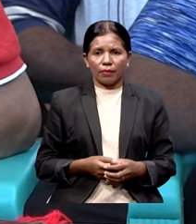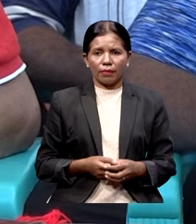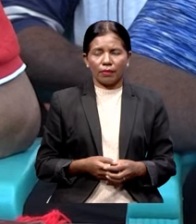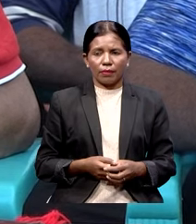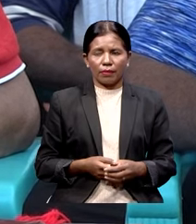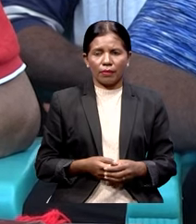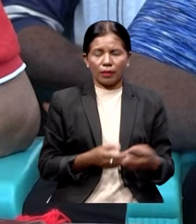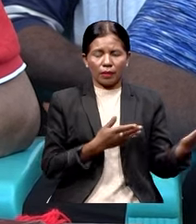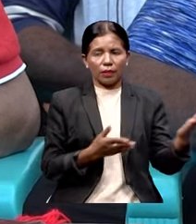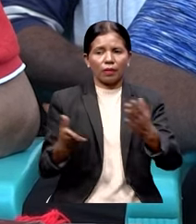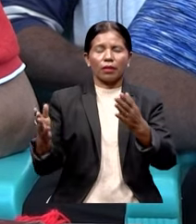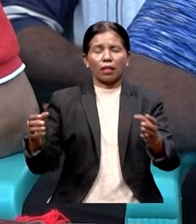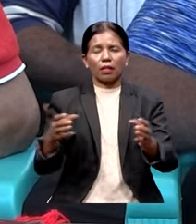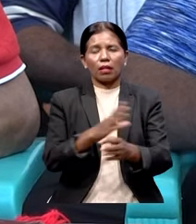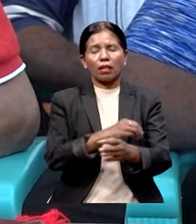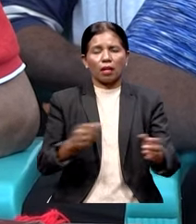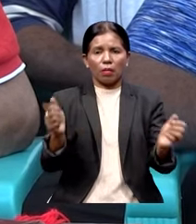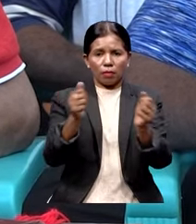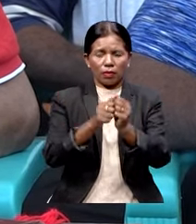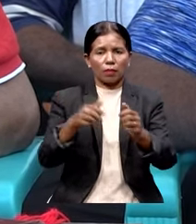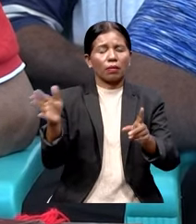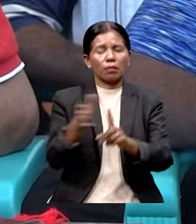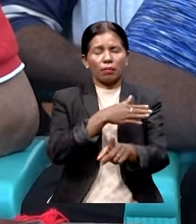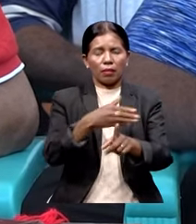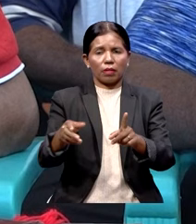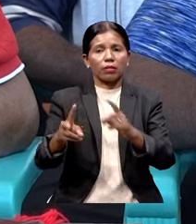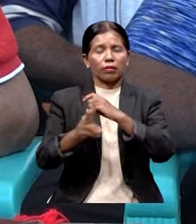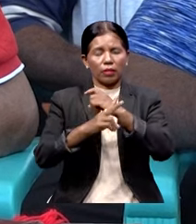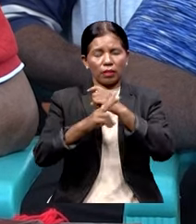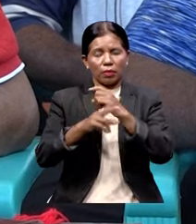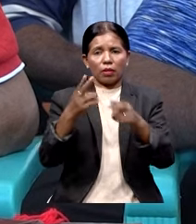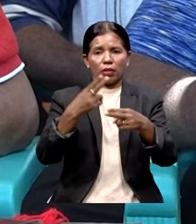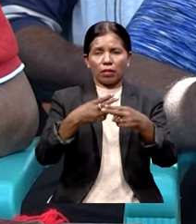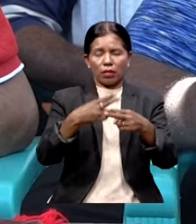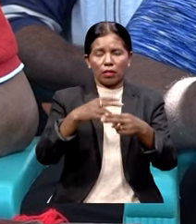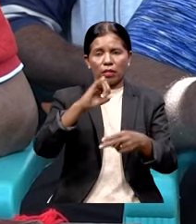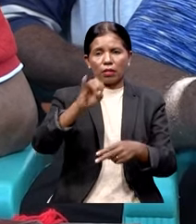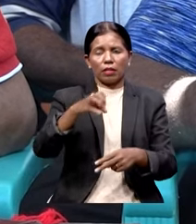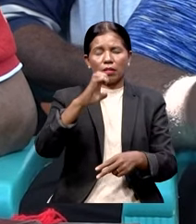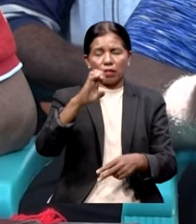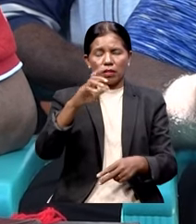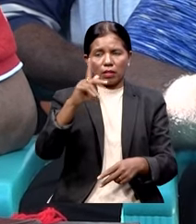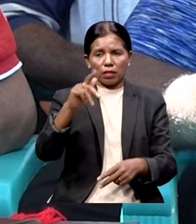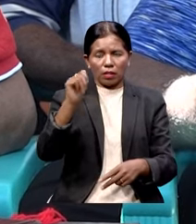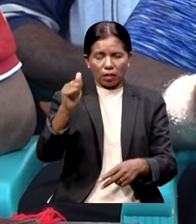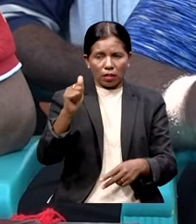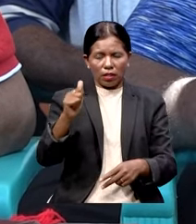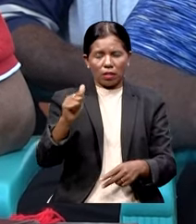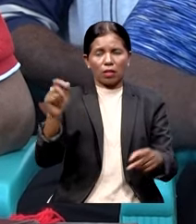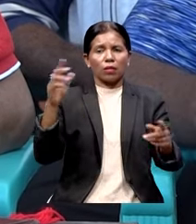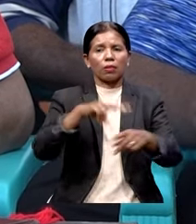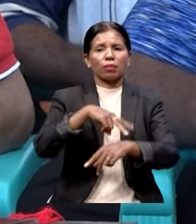Likus vítima, Conara, Zeca Barros, Zeca Barreto Barros, tomou no